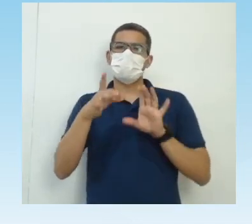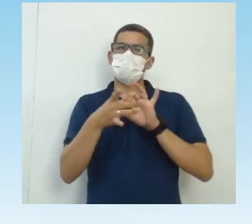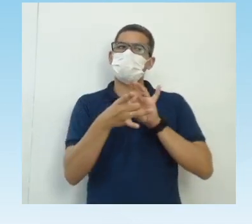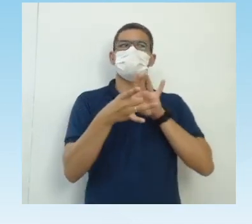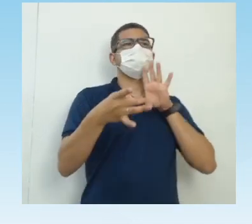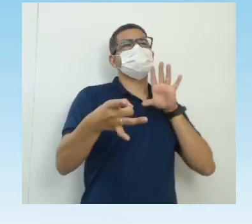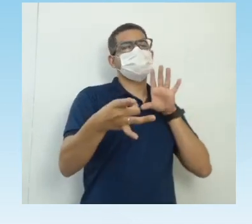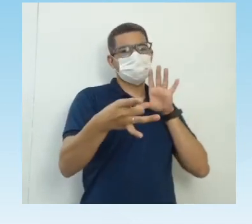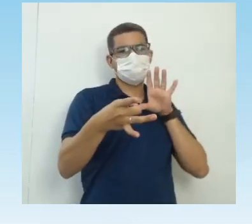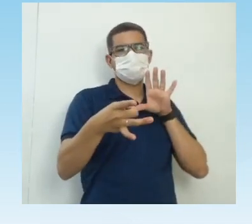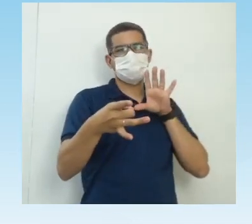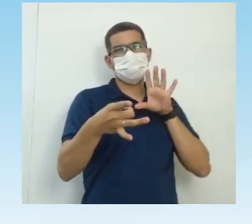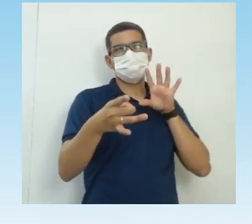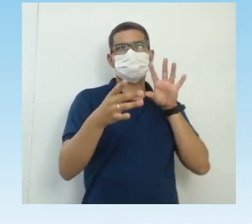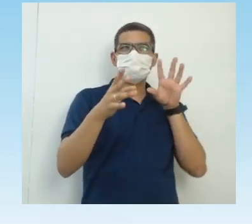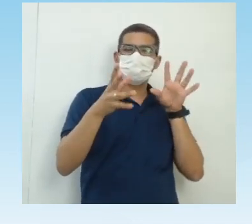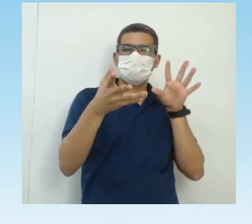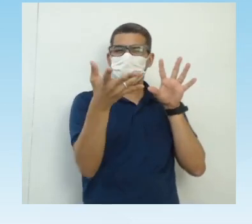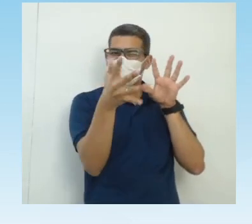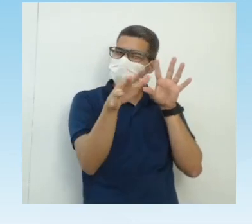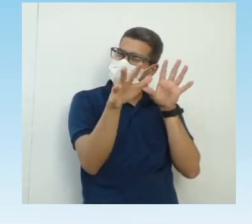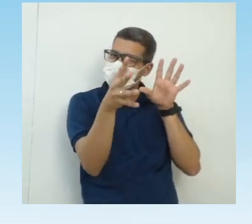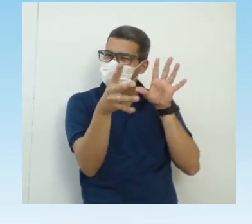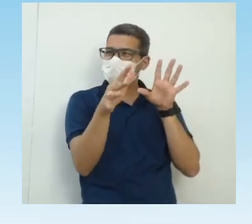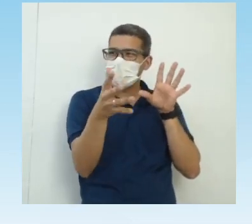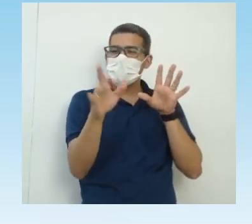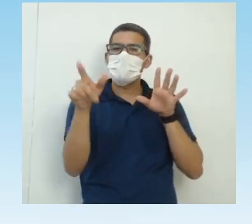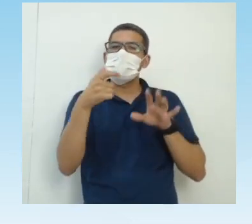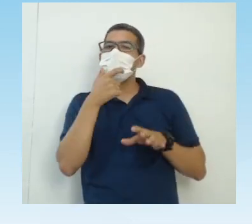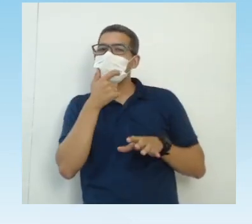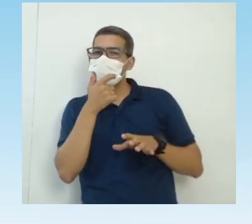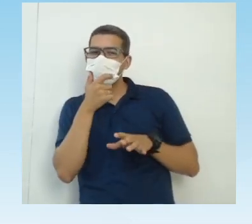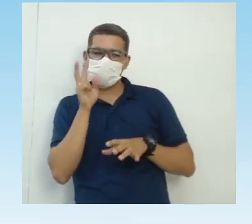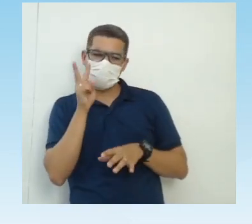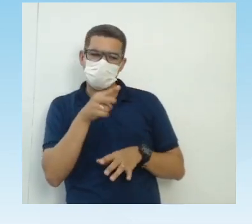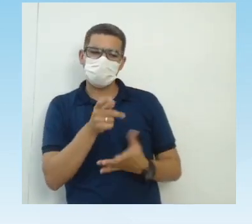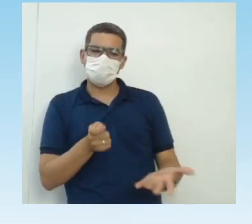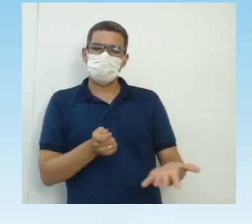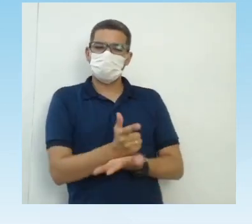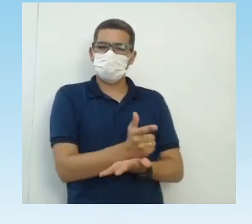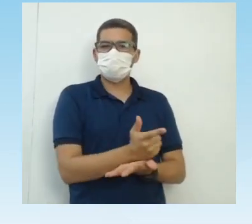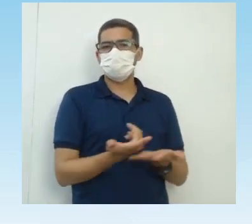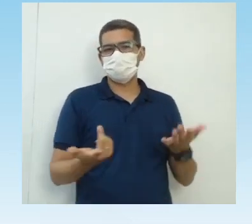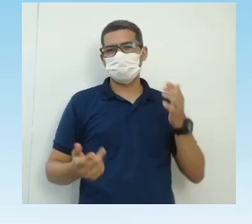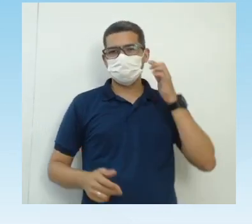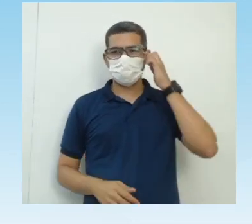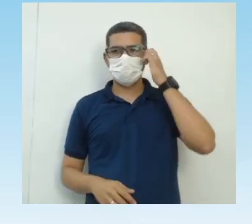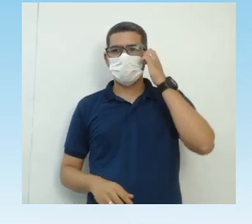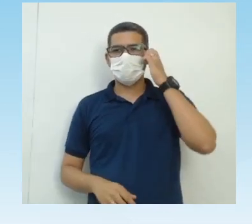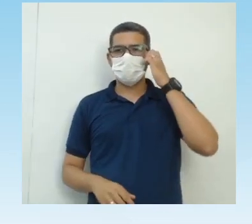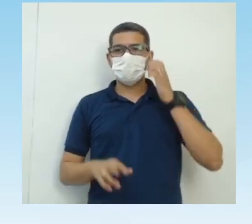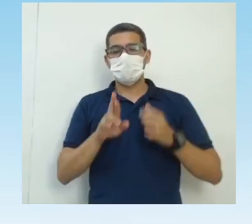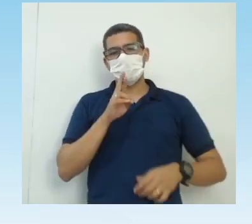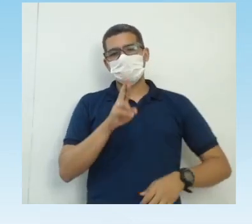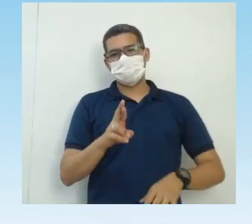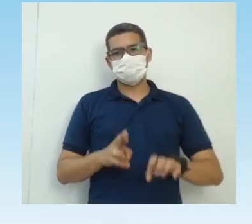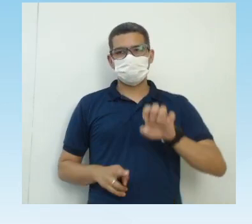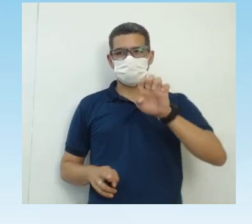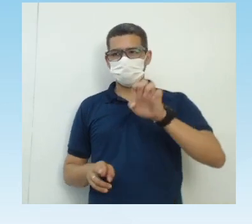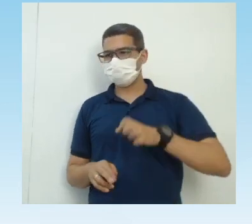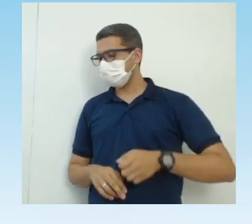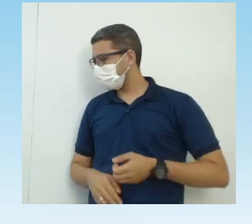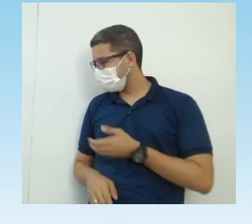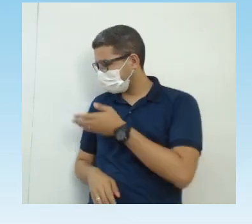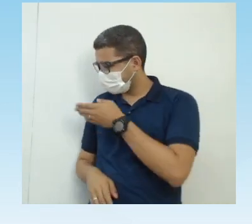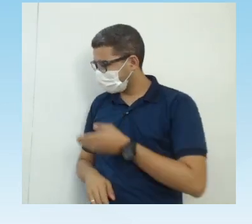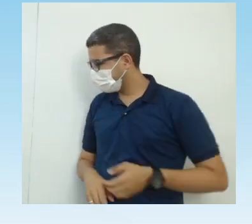acontecendo, entre aspas, né? Independência que a Inglaterra comprou, enfim, a gente já conhece a história. Nossa resposta, letra